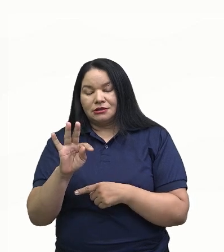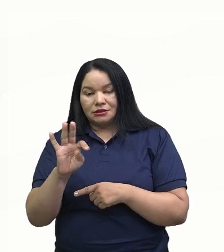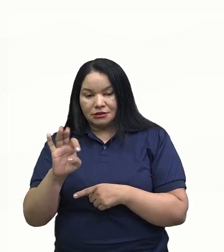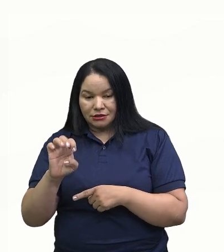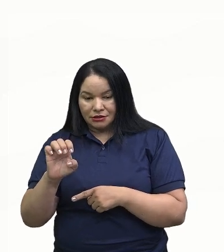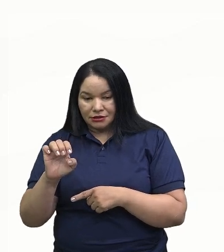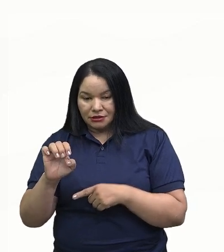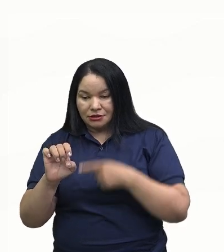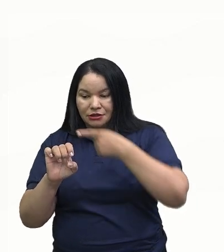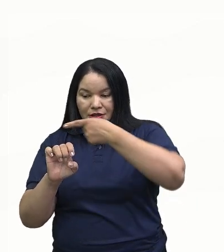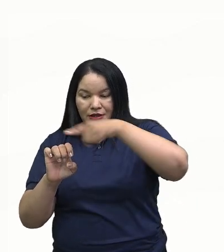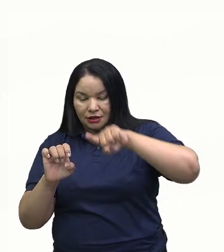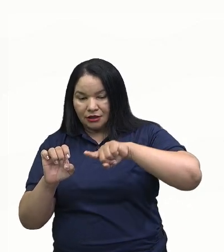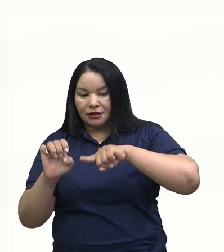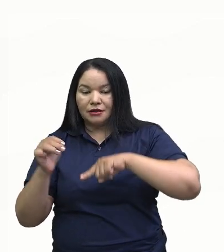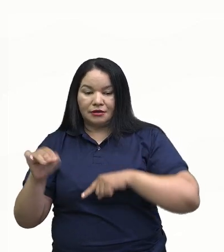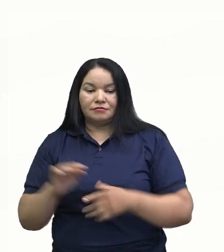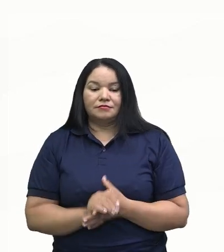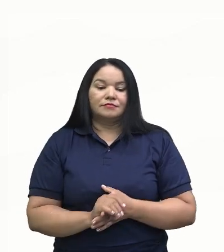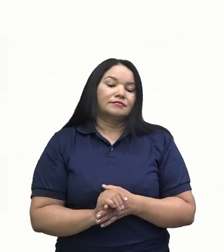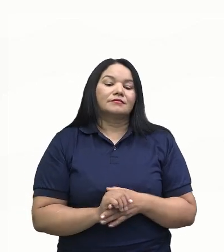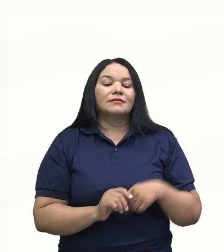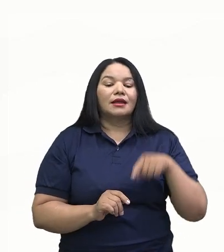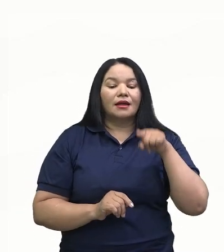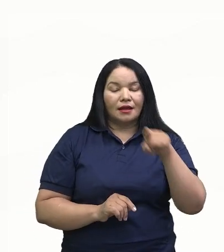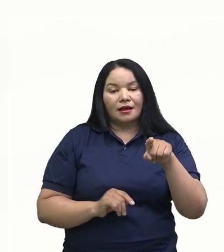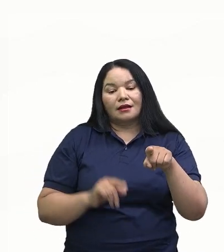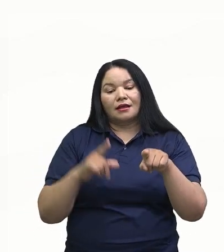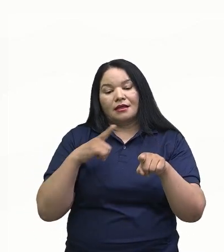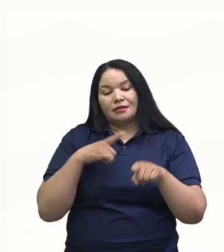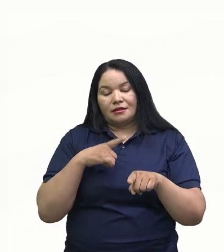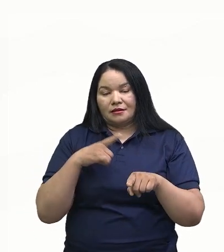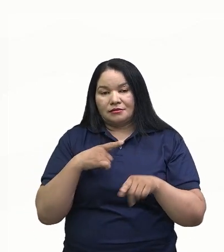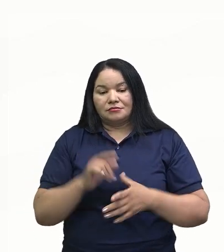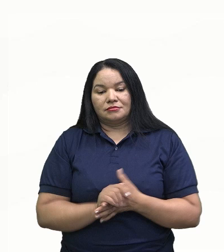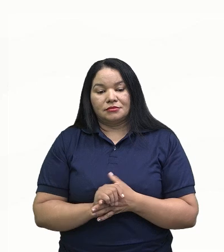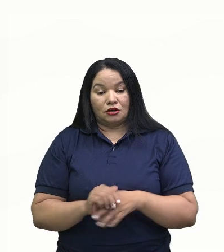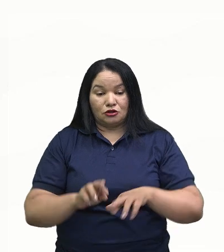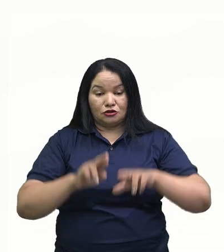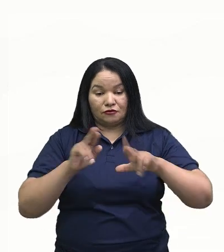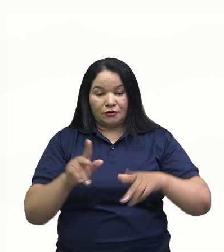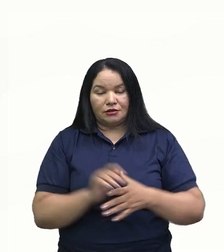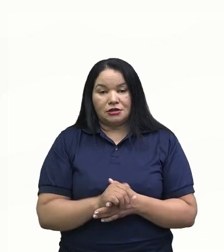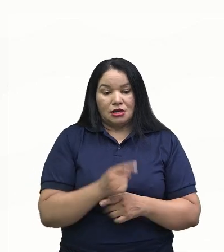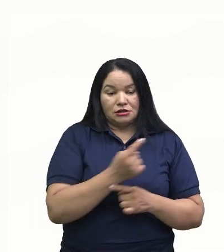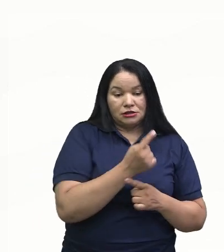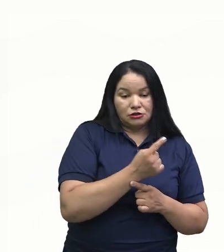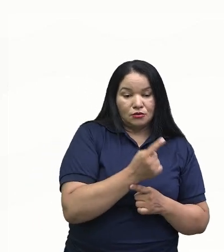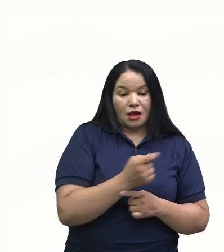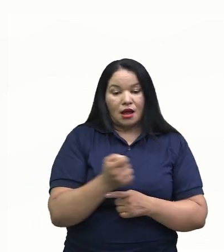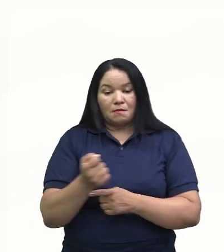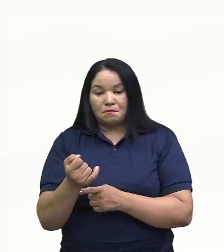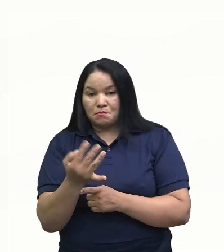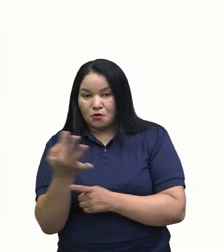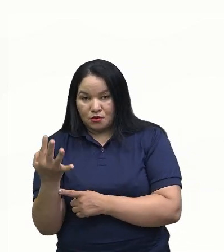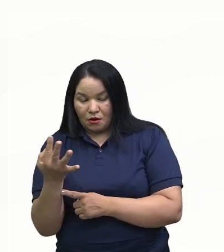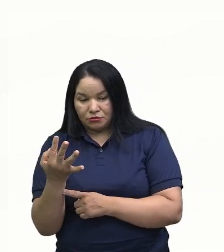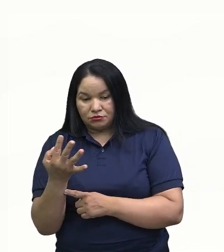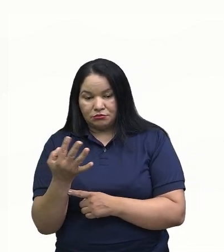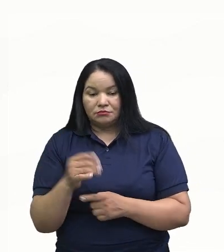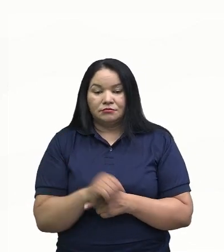ele tem, eles têm, ok? Então, essa é a função de termos essa acentuação gráfica